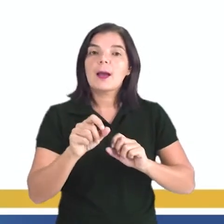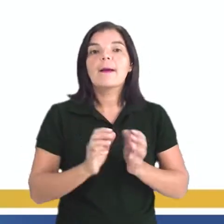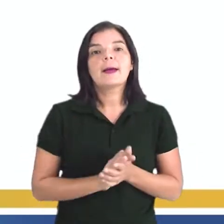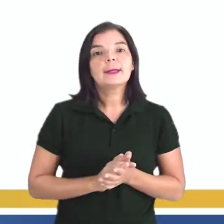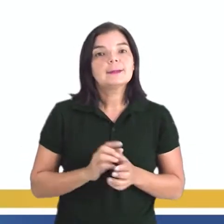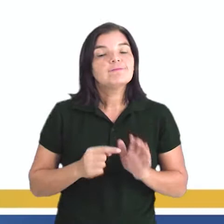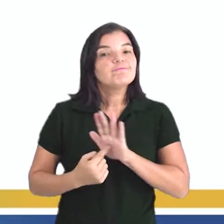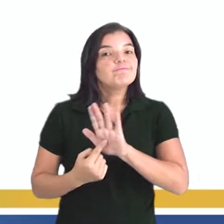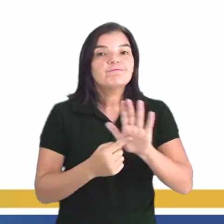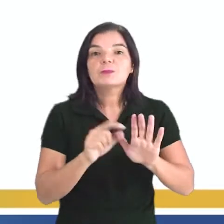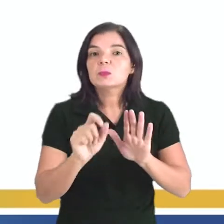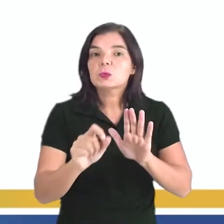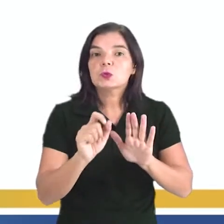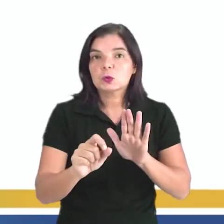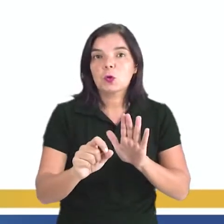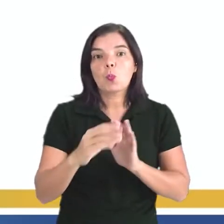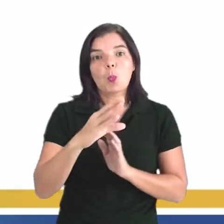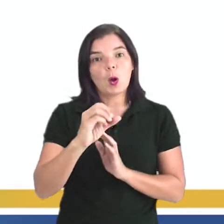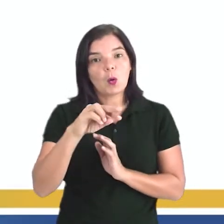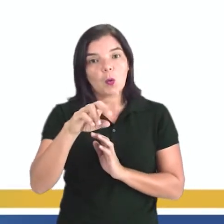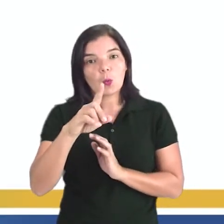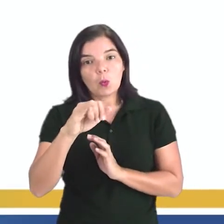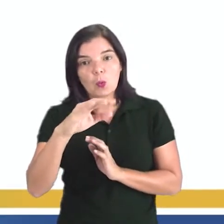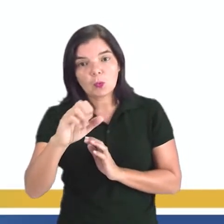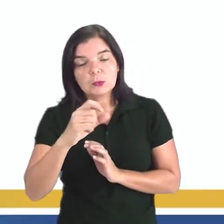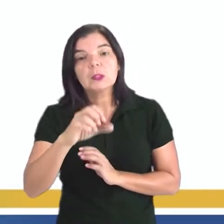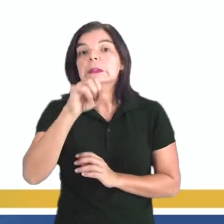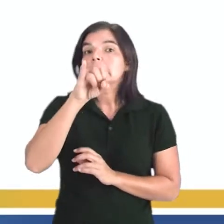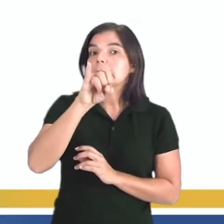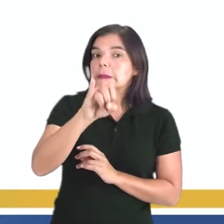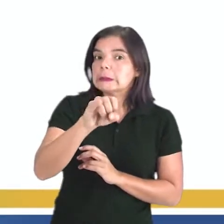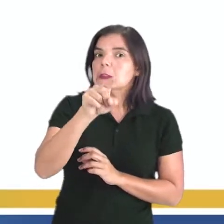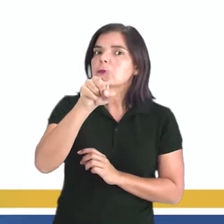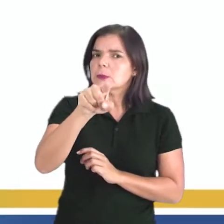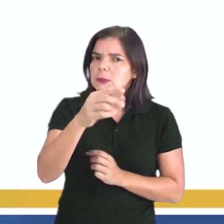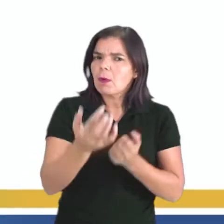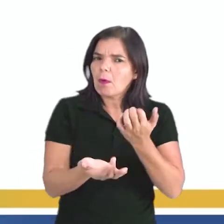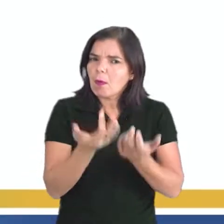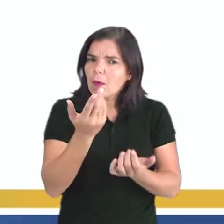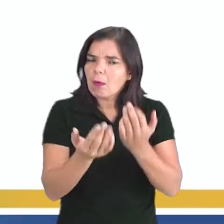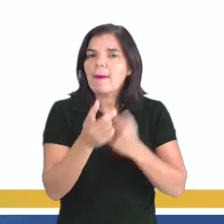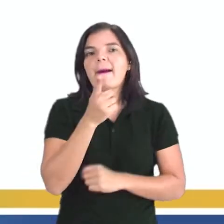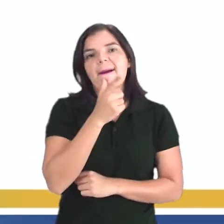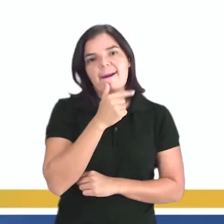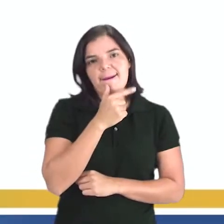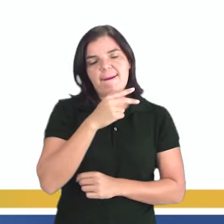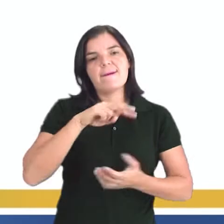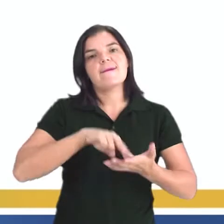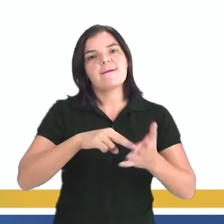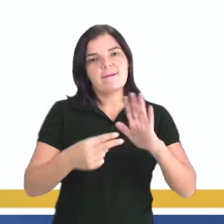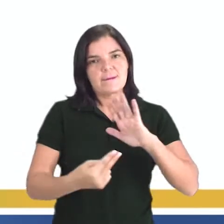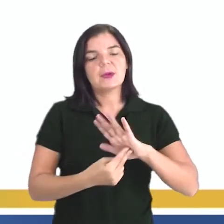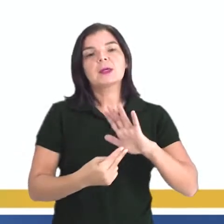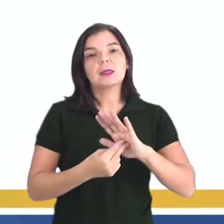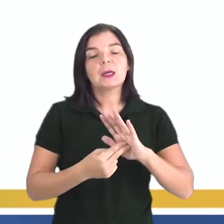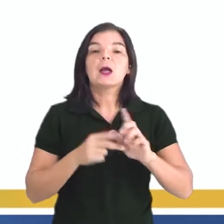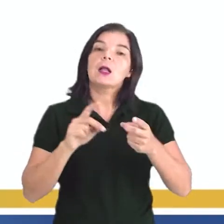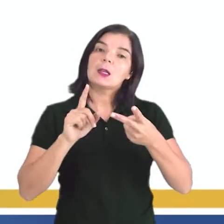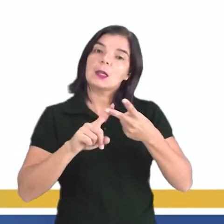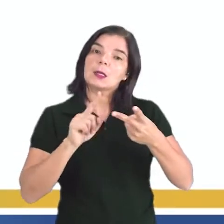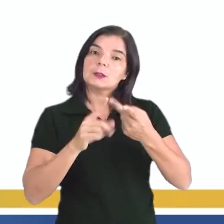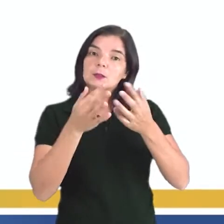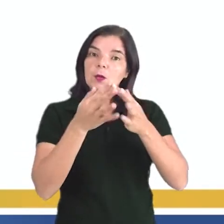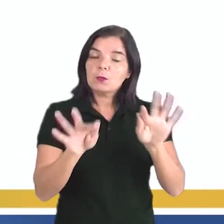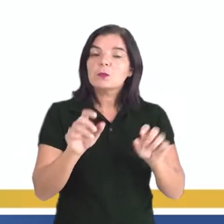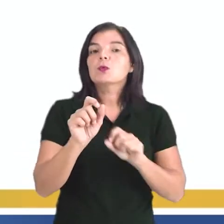ela está expressando o quê? Uma condição. Se você aquecer a água. Então, isso expressa a condição. E na nossa